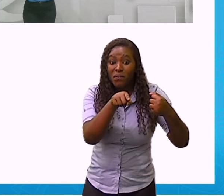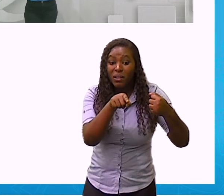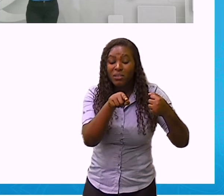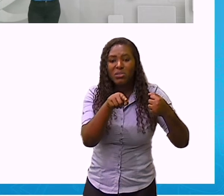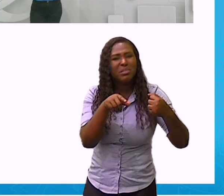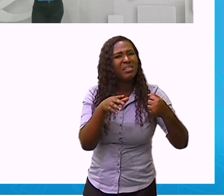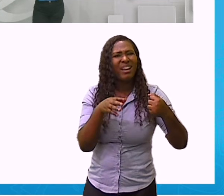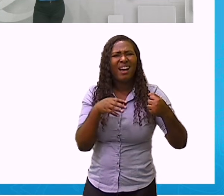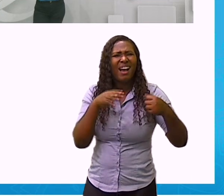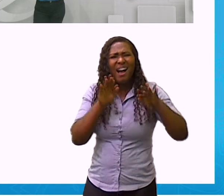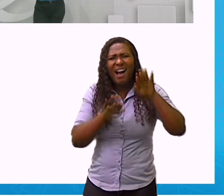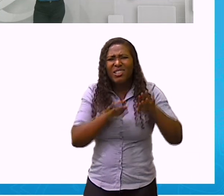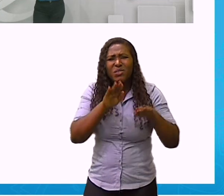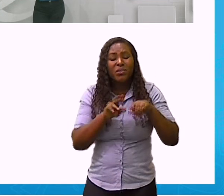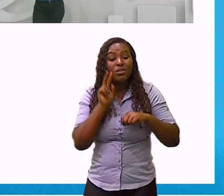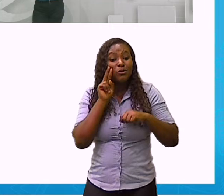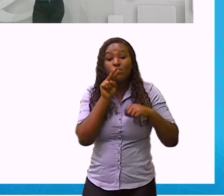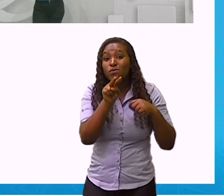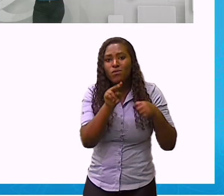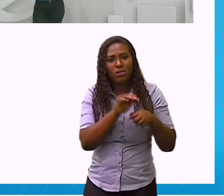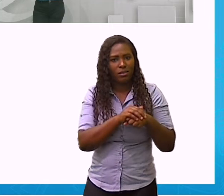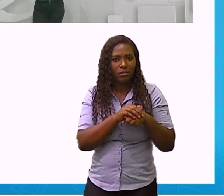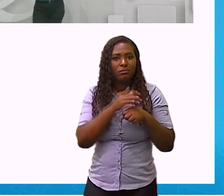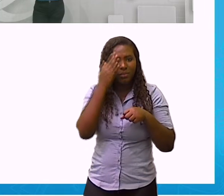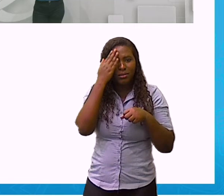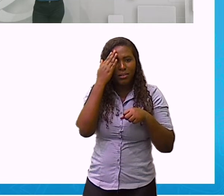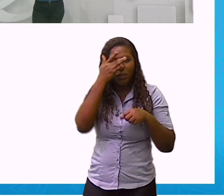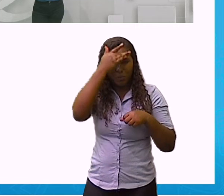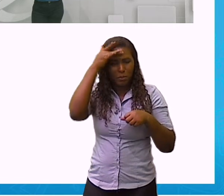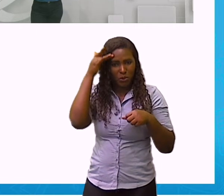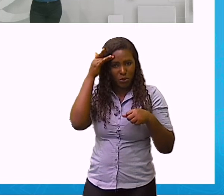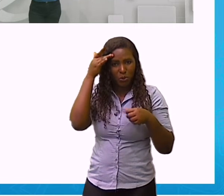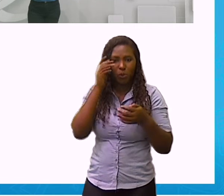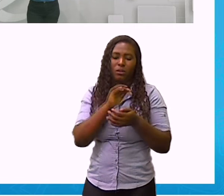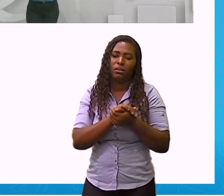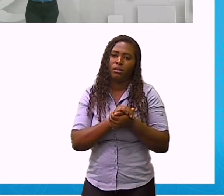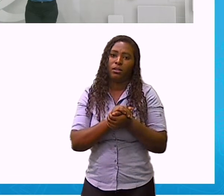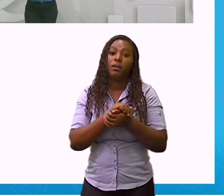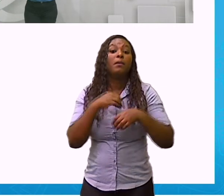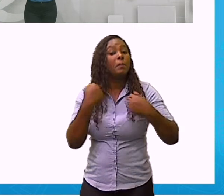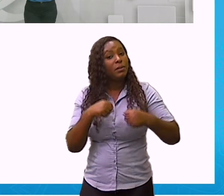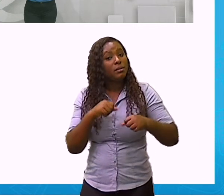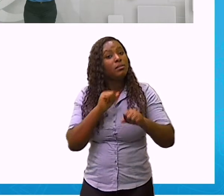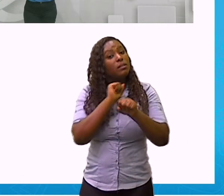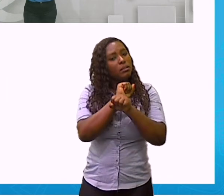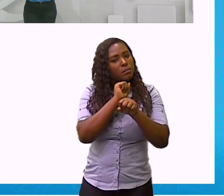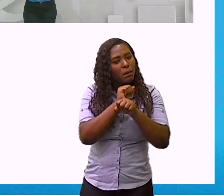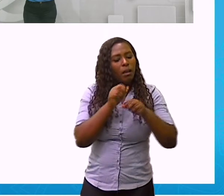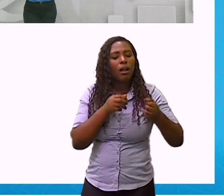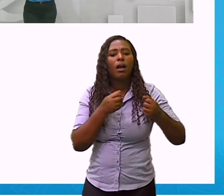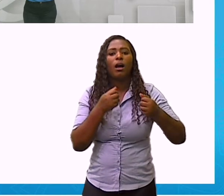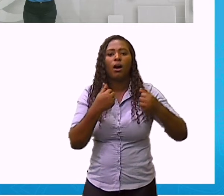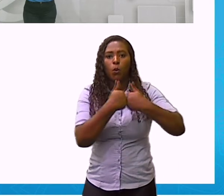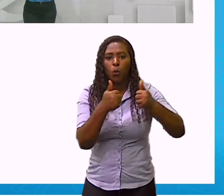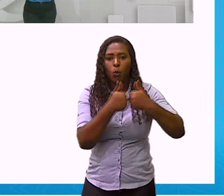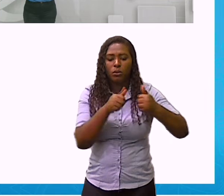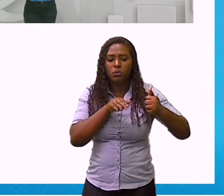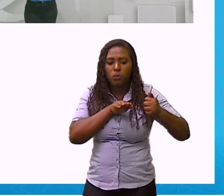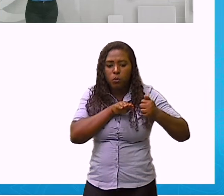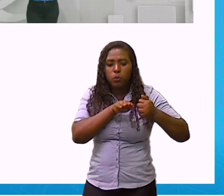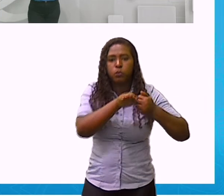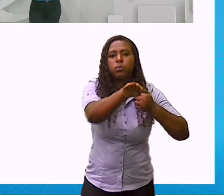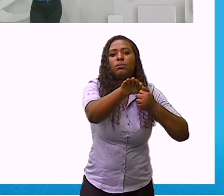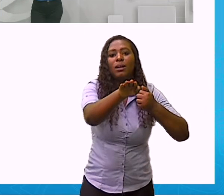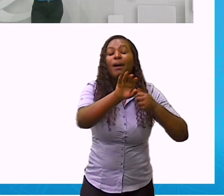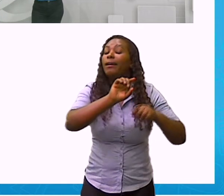ônibus, para depois você atravessar. Cuidado ao cruzar áreas com garagem.